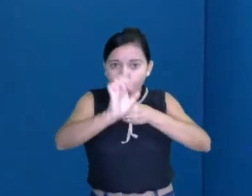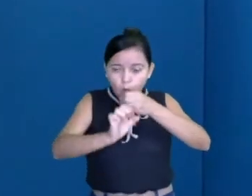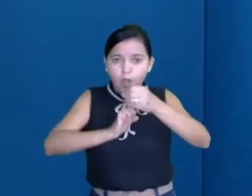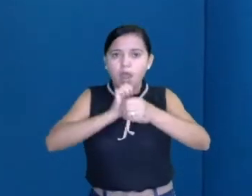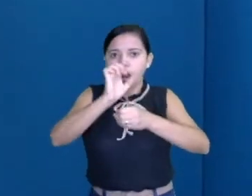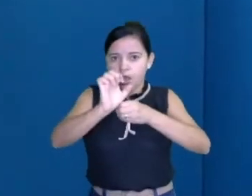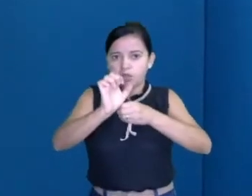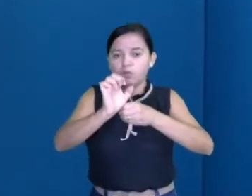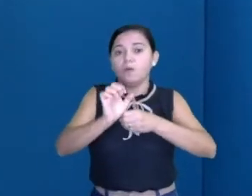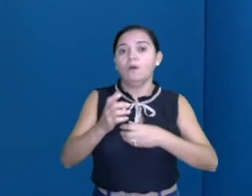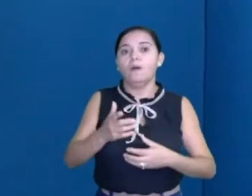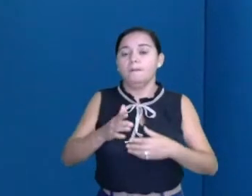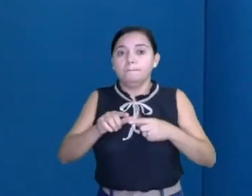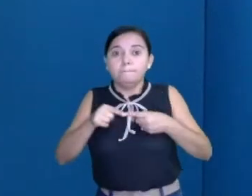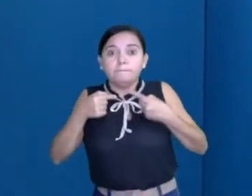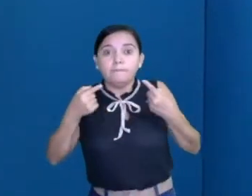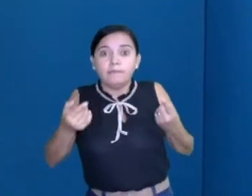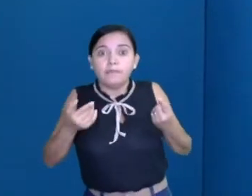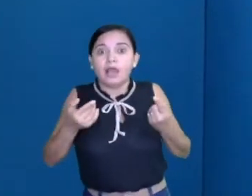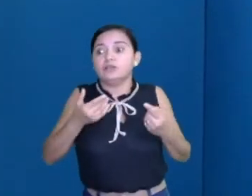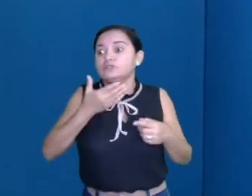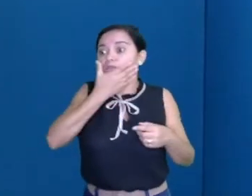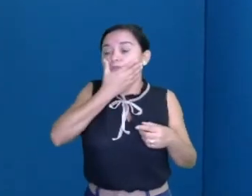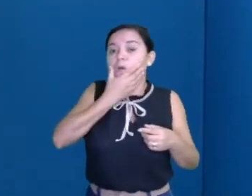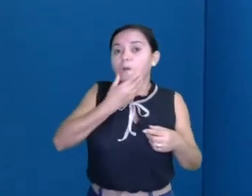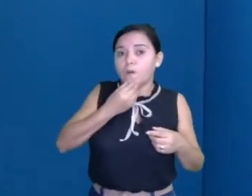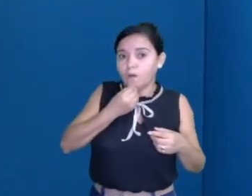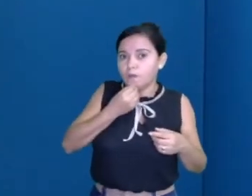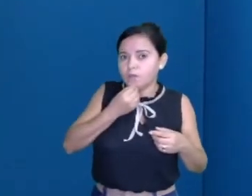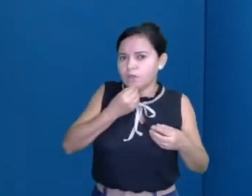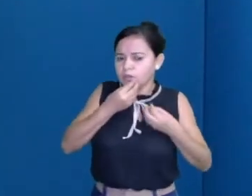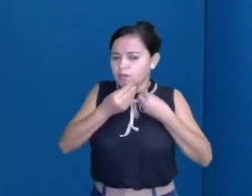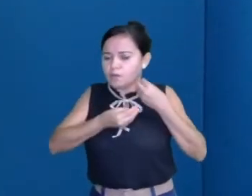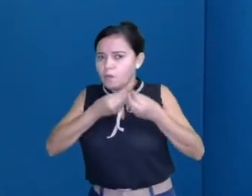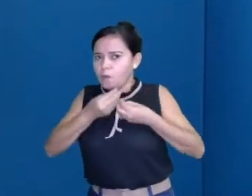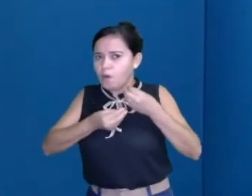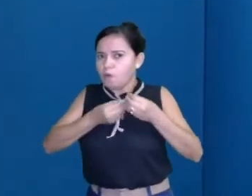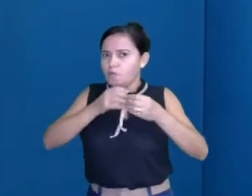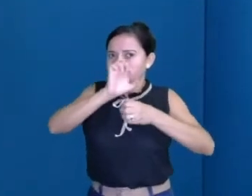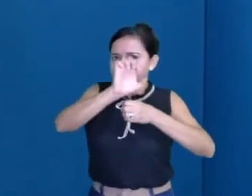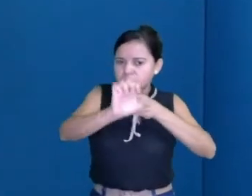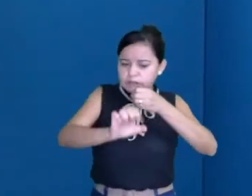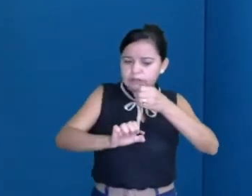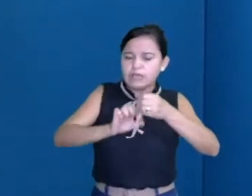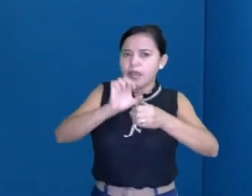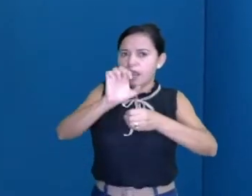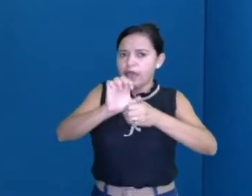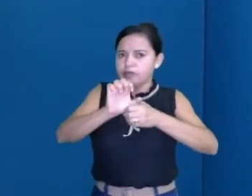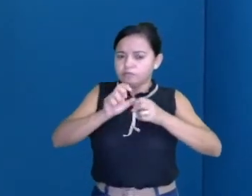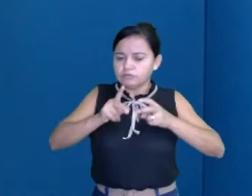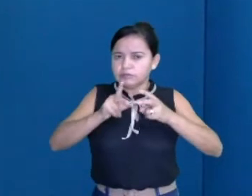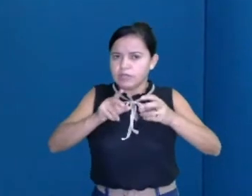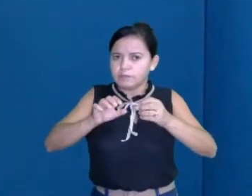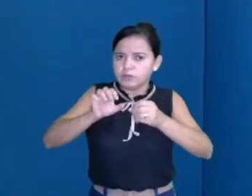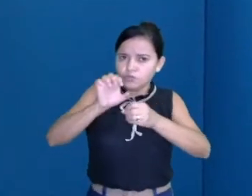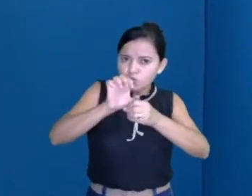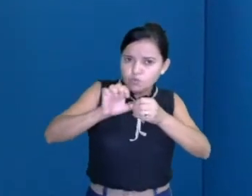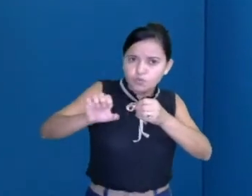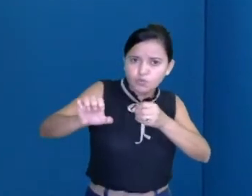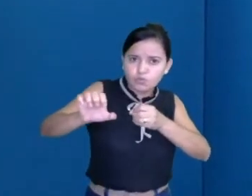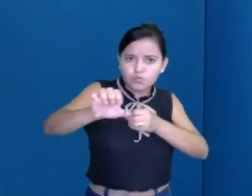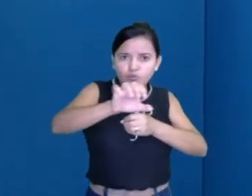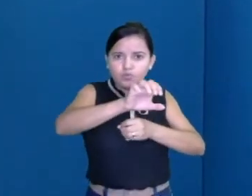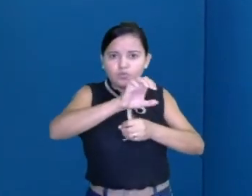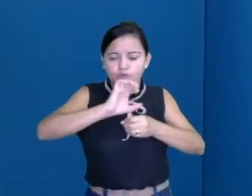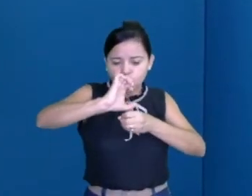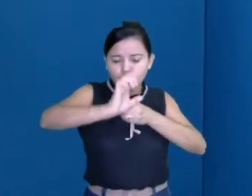esses níveis, essas camadas da eletrosfera seriam algo estático. Os elétrons sempre ficariam circundando naquela camada